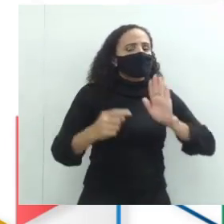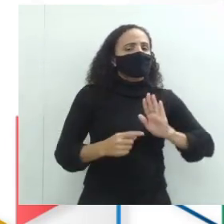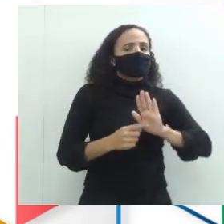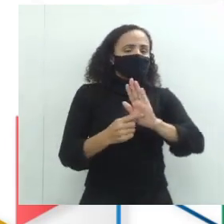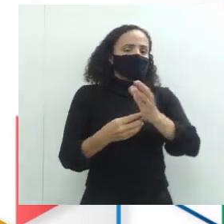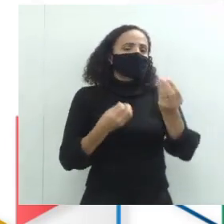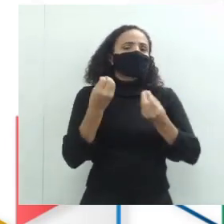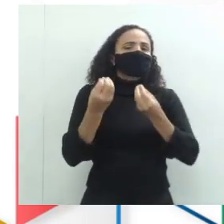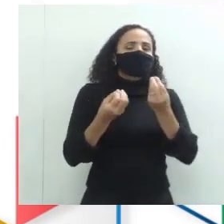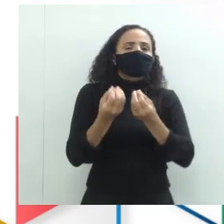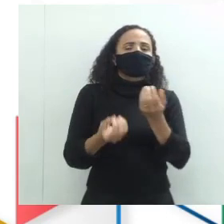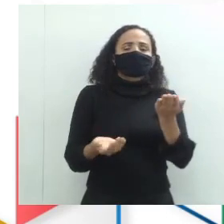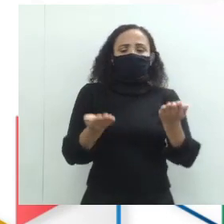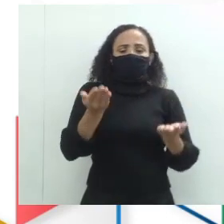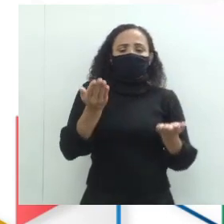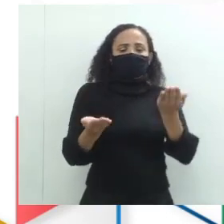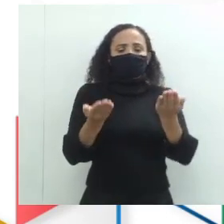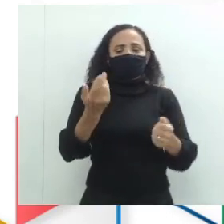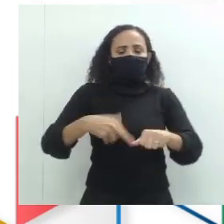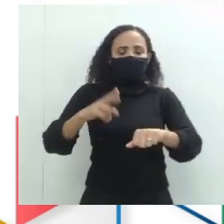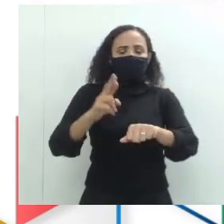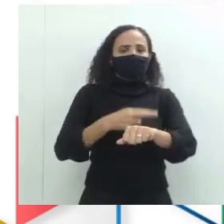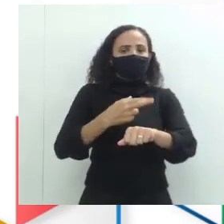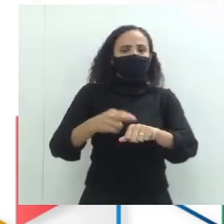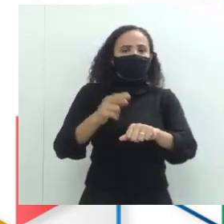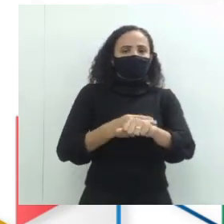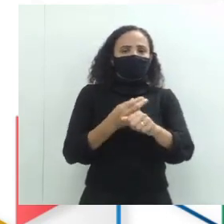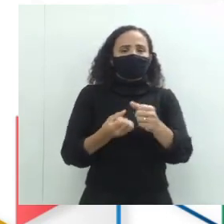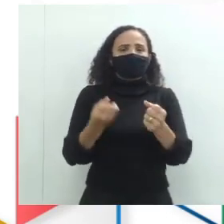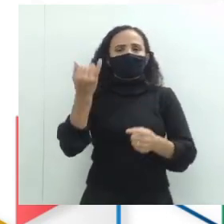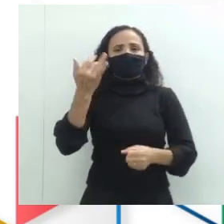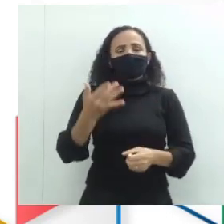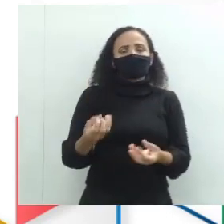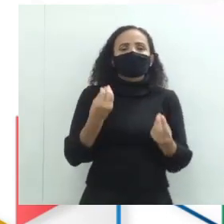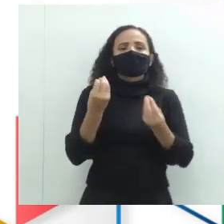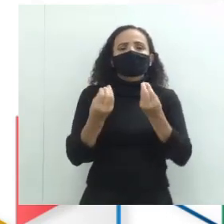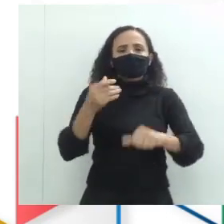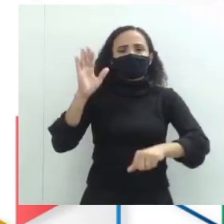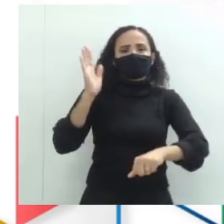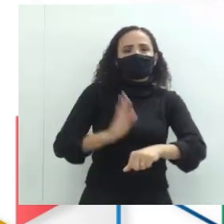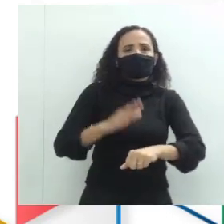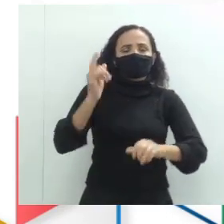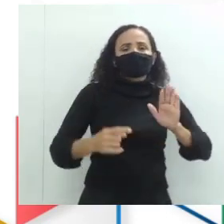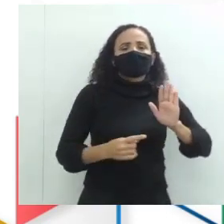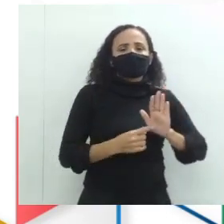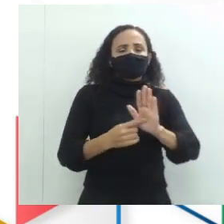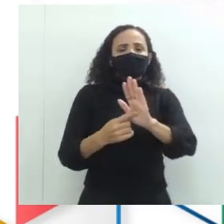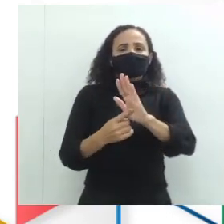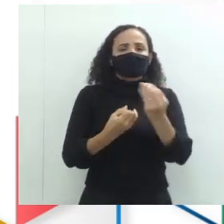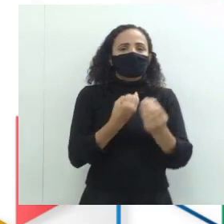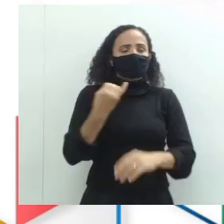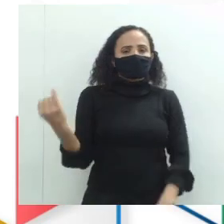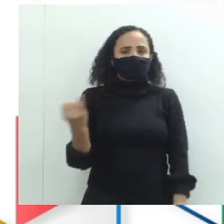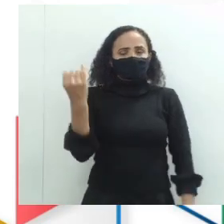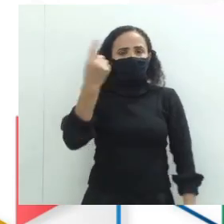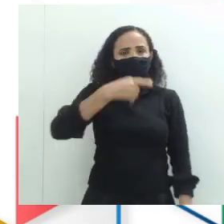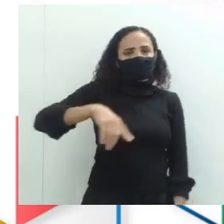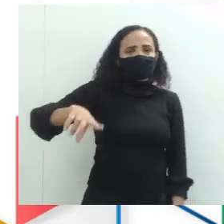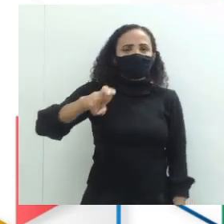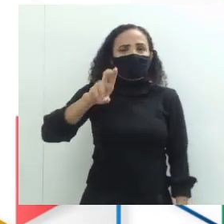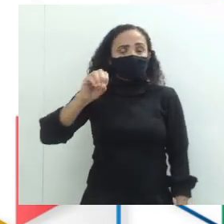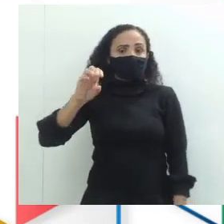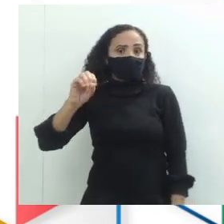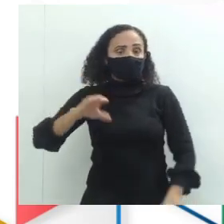forma. Quanto que pesa o chocolate? Aí eu vou calcular o valor desconhecido. Mas a representação dela vai ser essa.